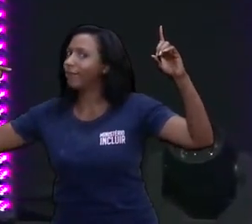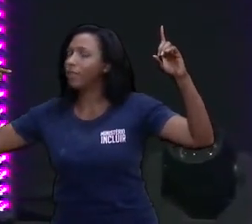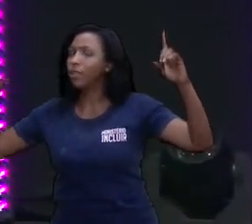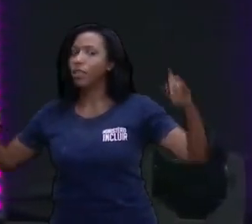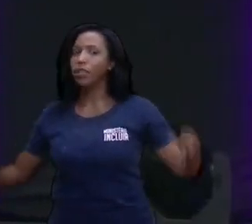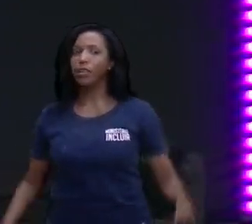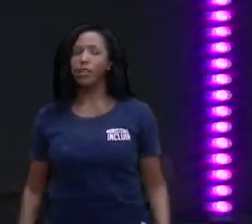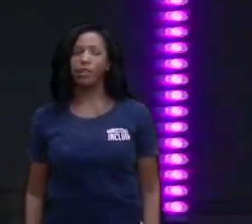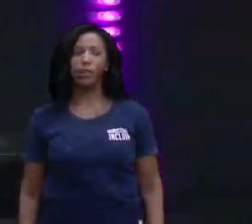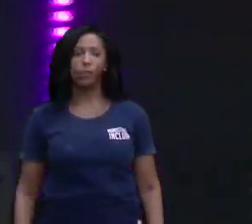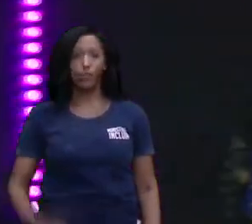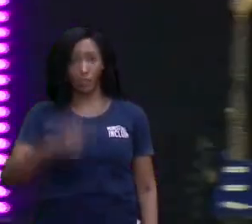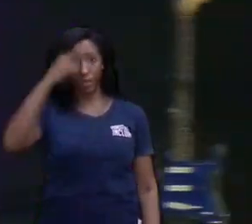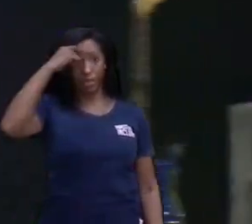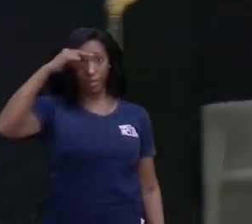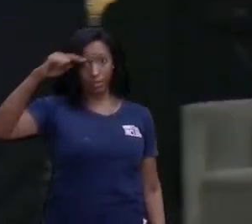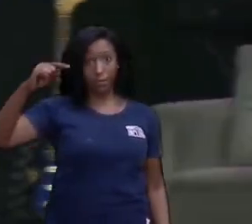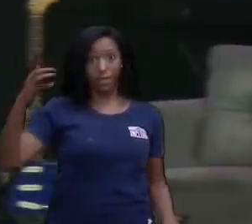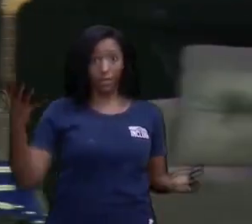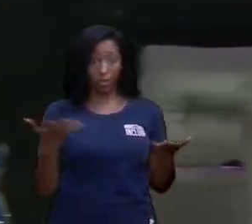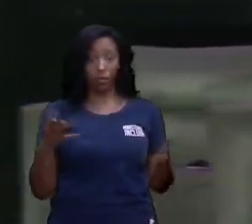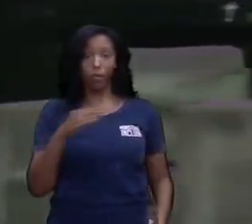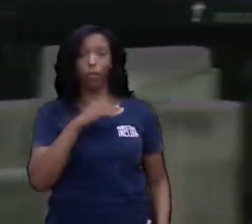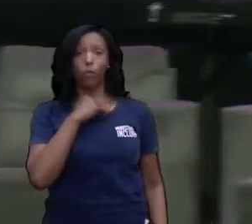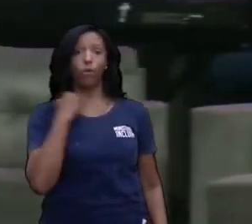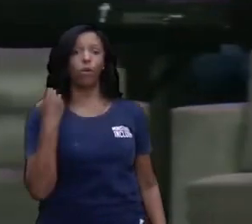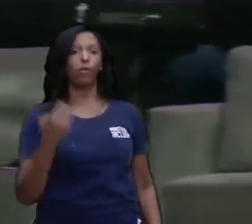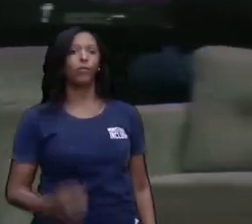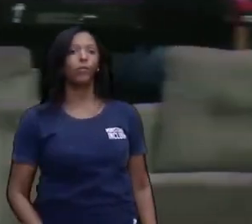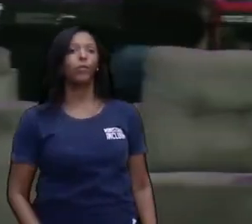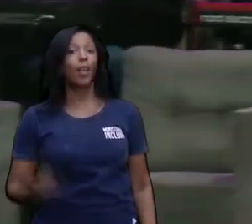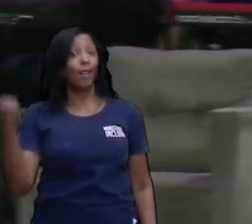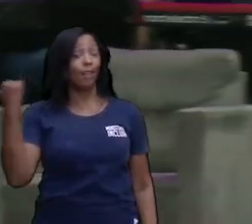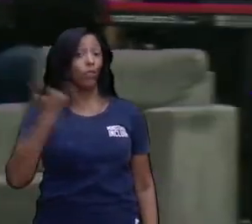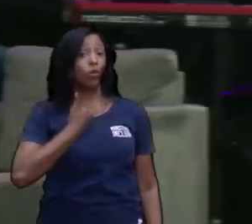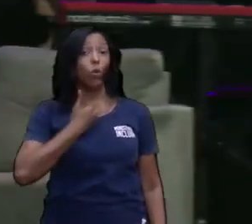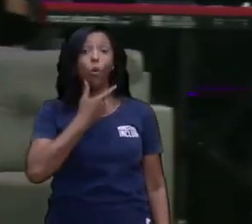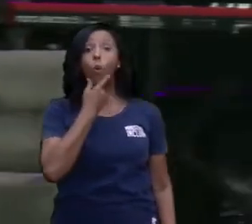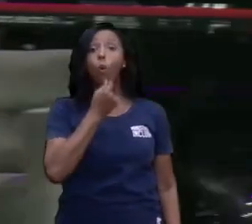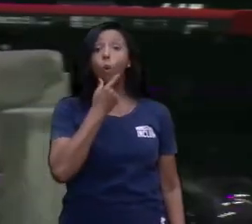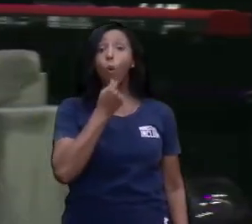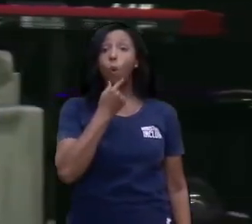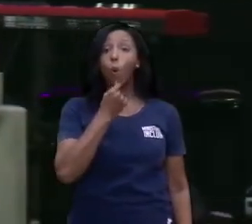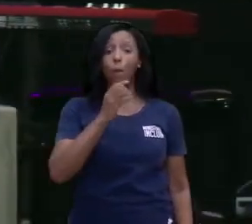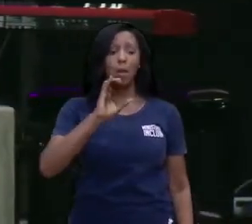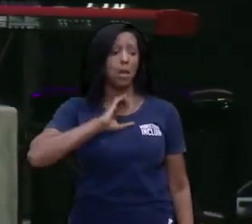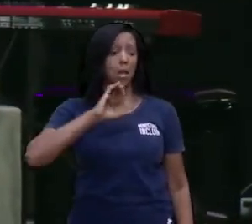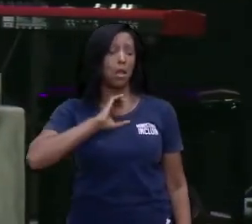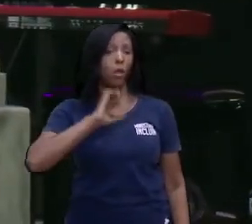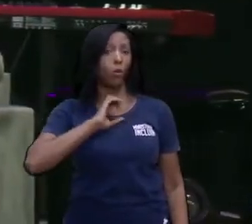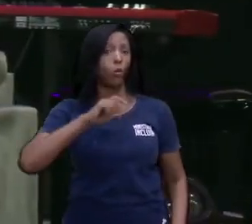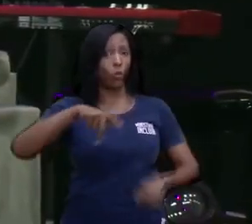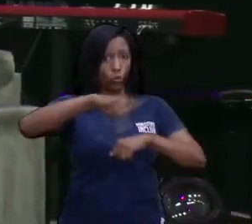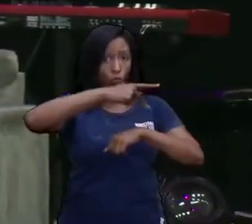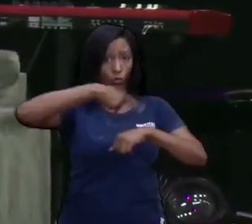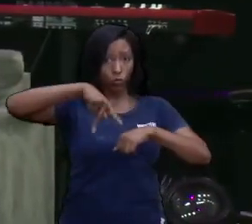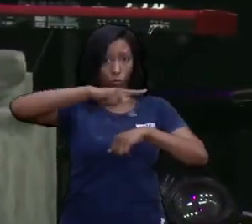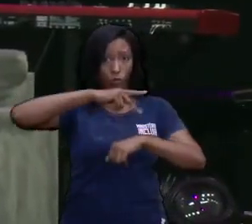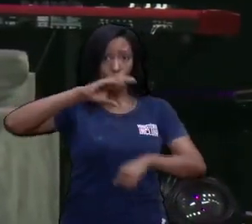e morreu essa semana eu recebi um comunicado o homem mais rico da da Coreia do Sul